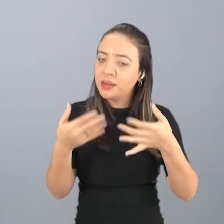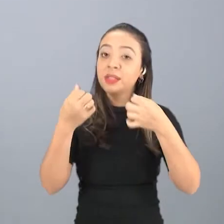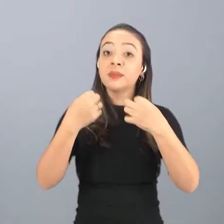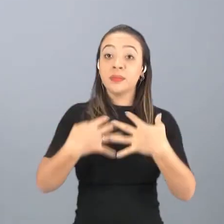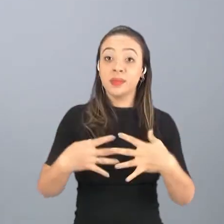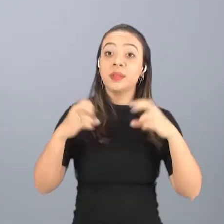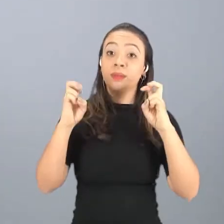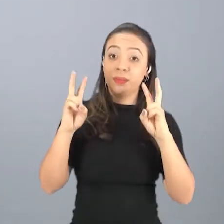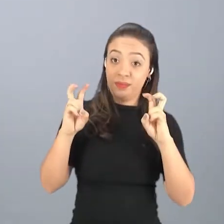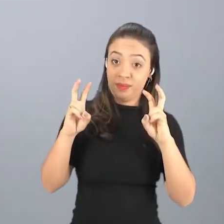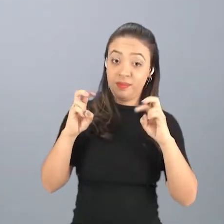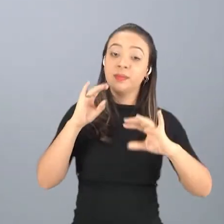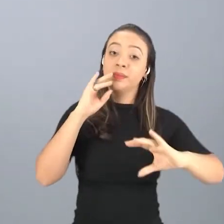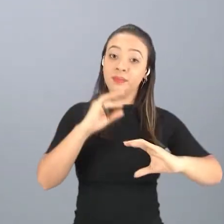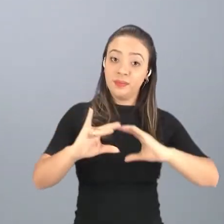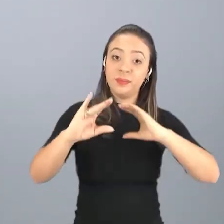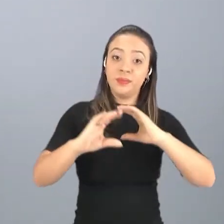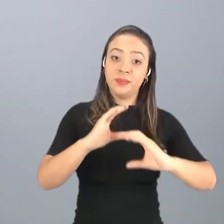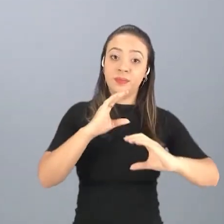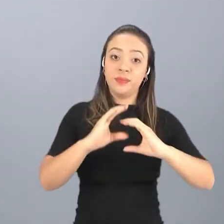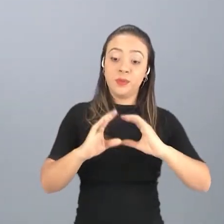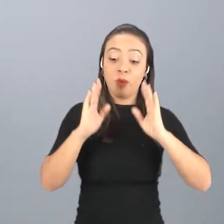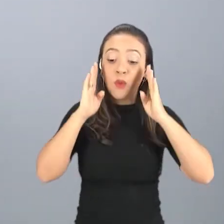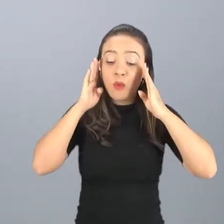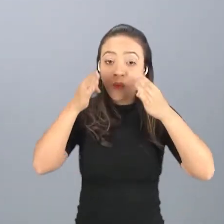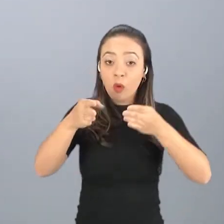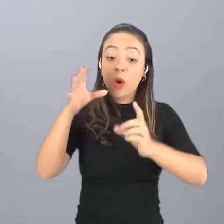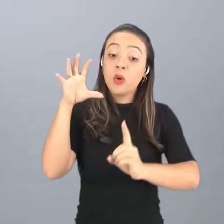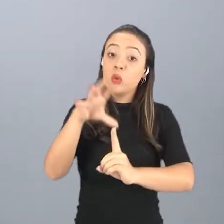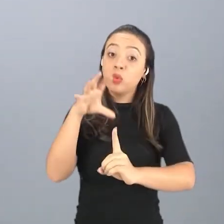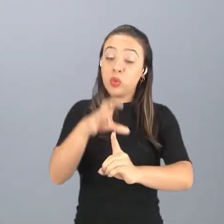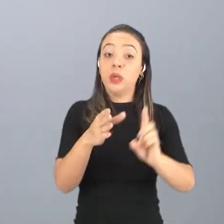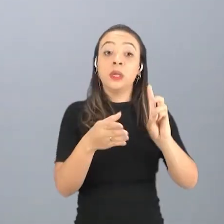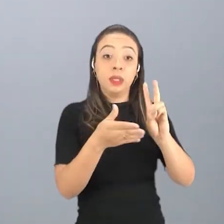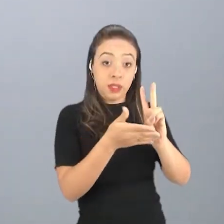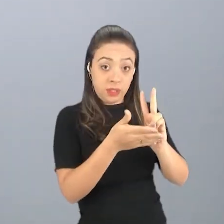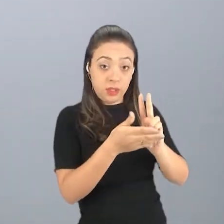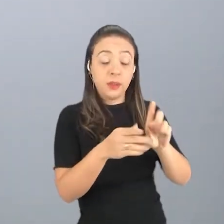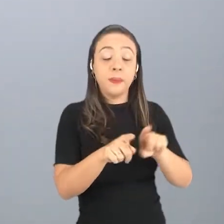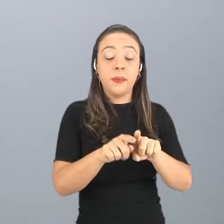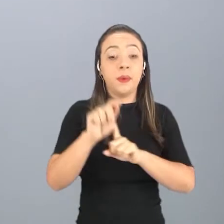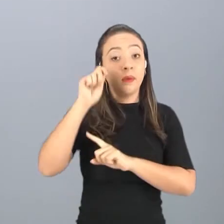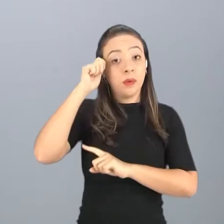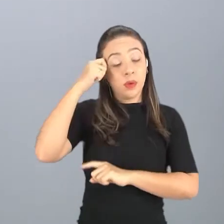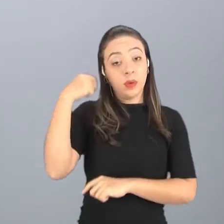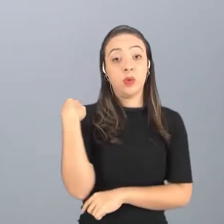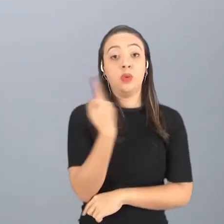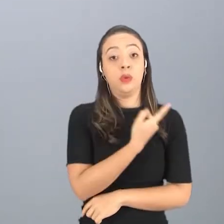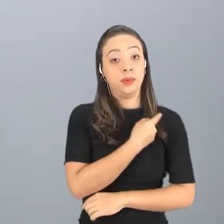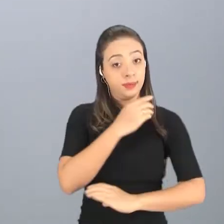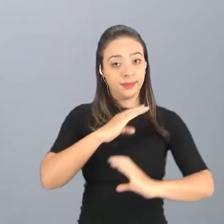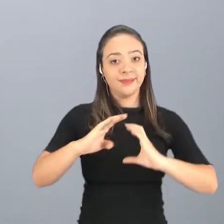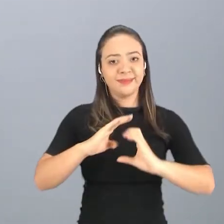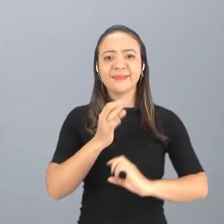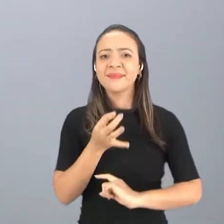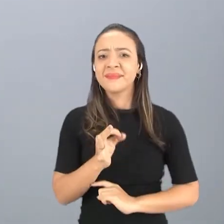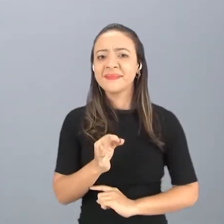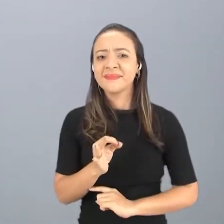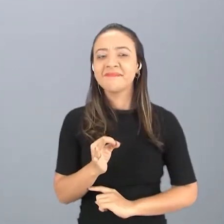a música, mais especificamente a influência indígena e africana na nossa música,